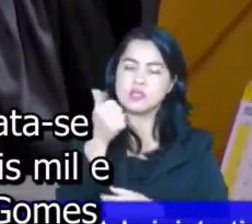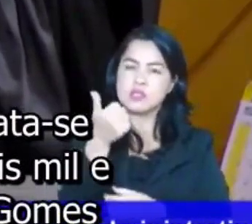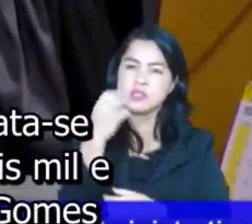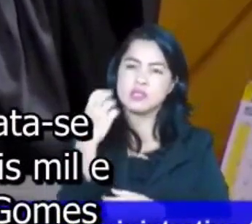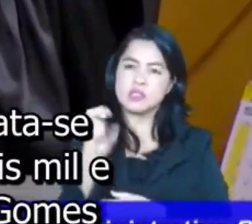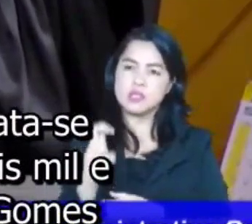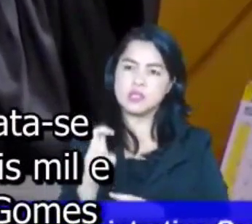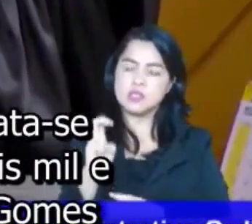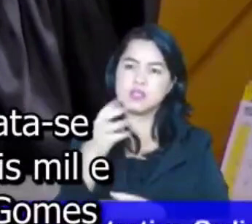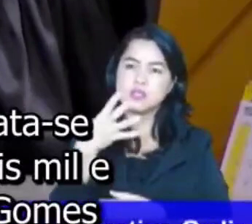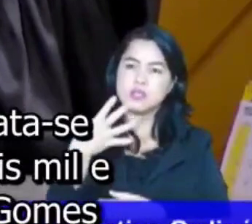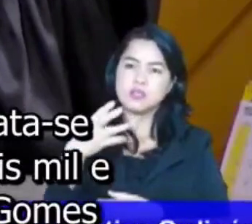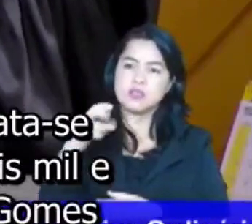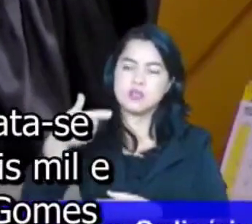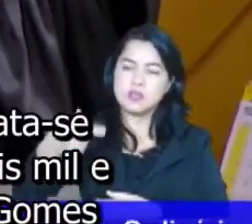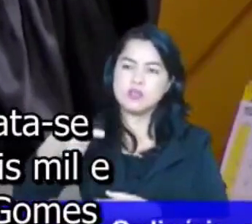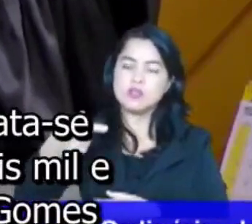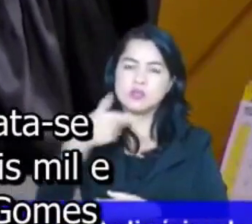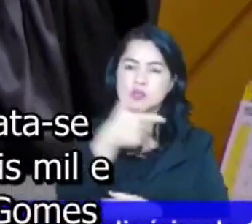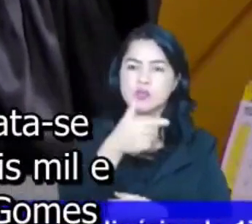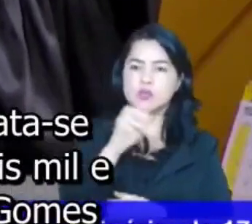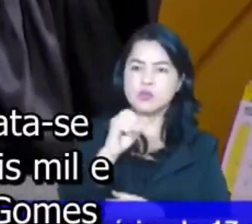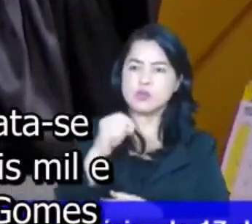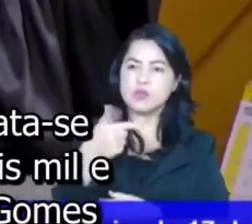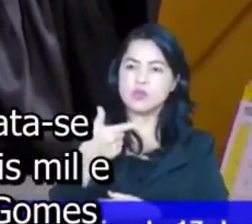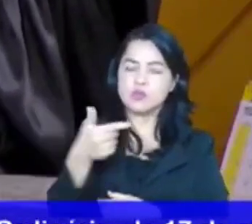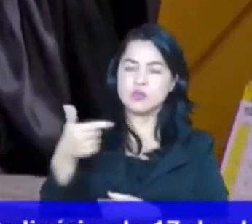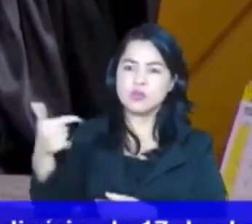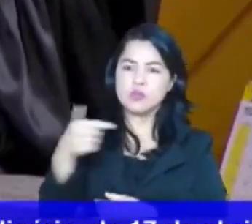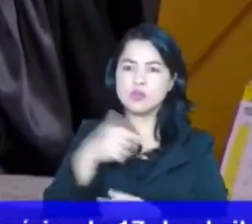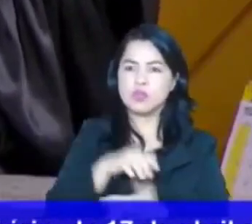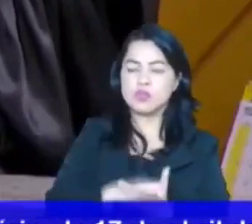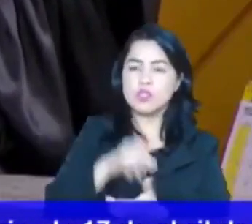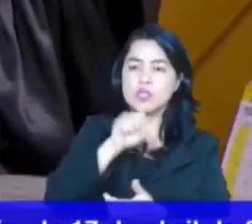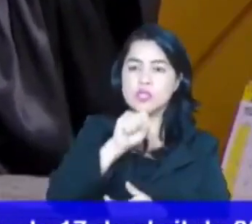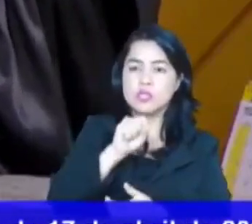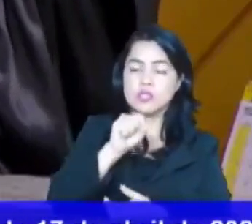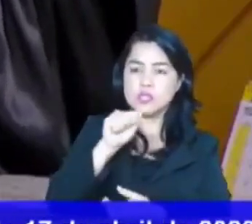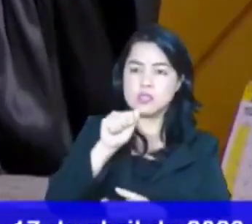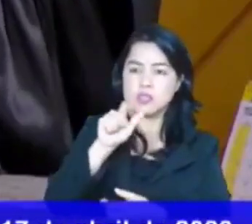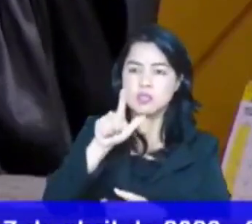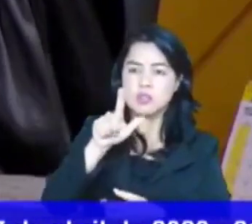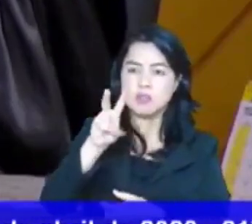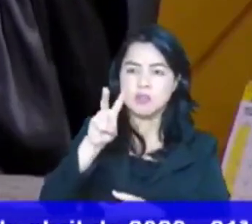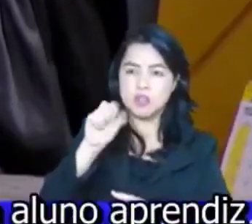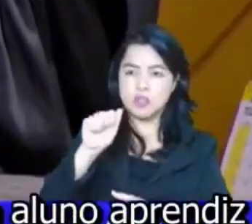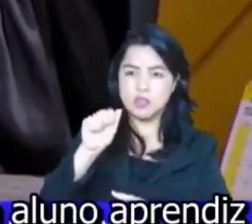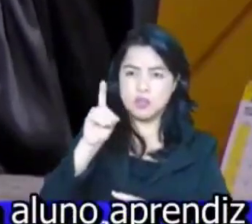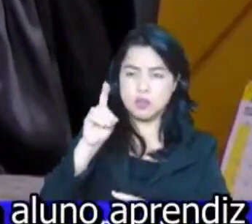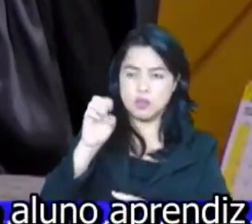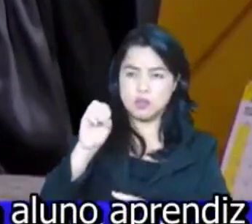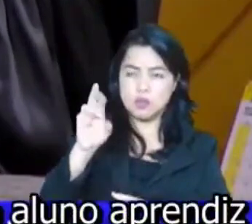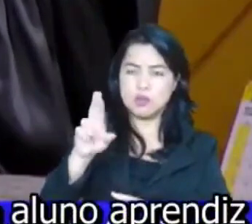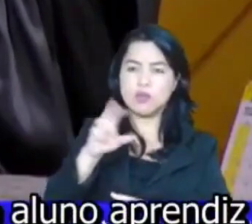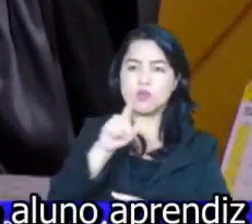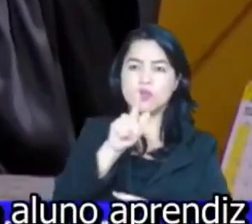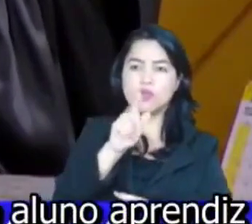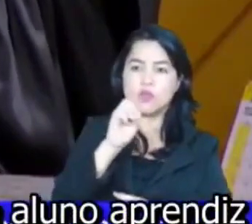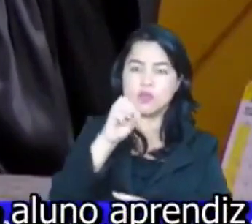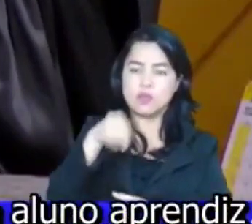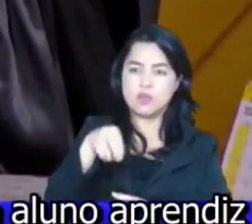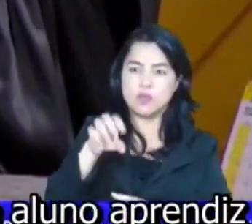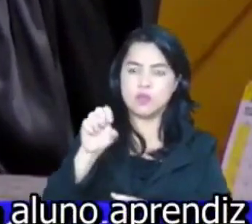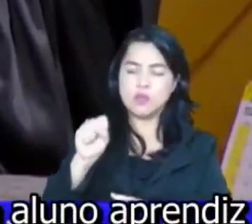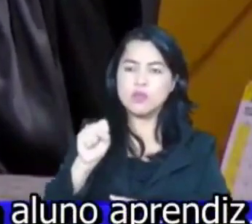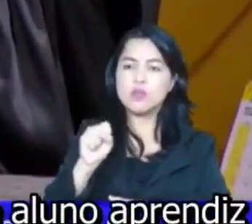0601547, de 2022, a origem é Macapá, o recorrente é Salvador Gomes de Souza, e o assunto é indeferimento de pedido